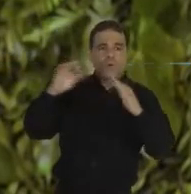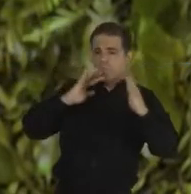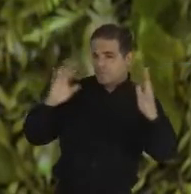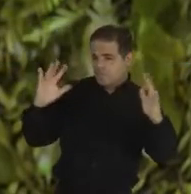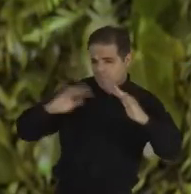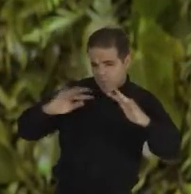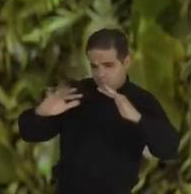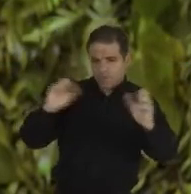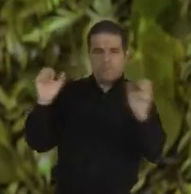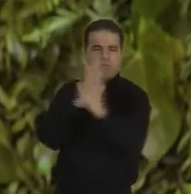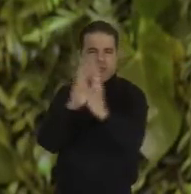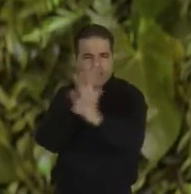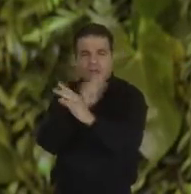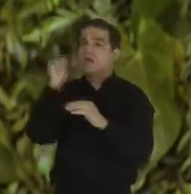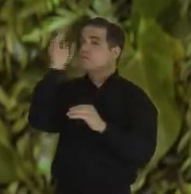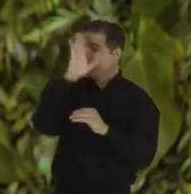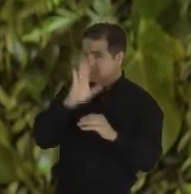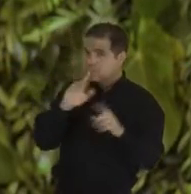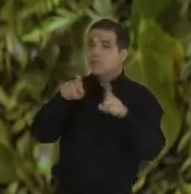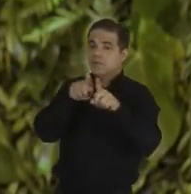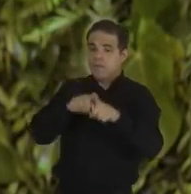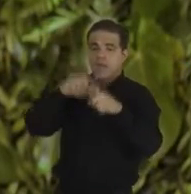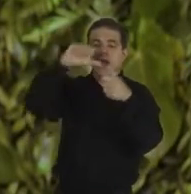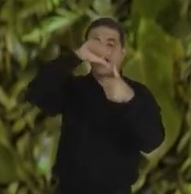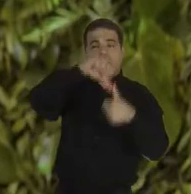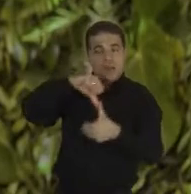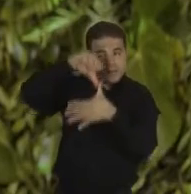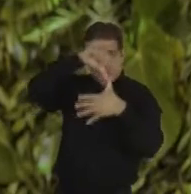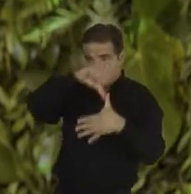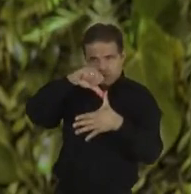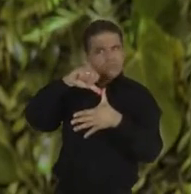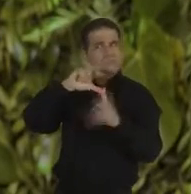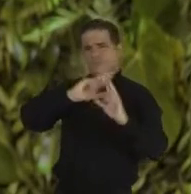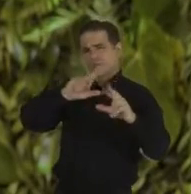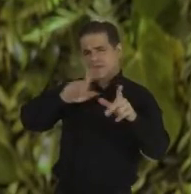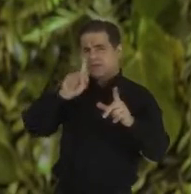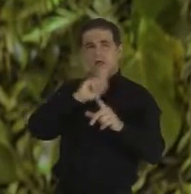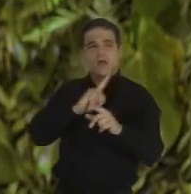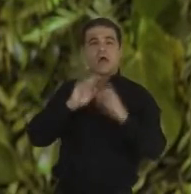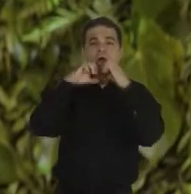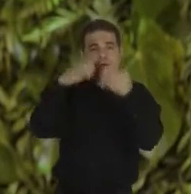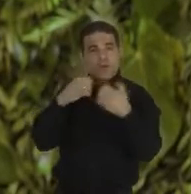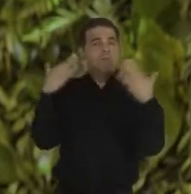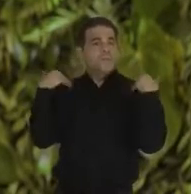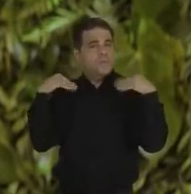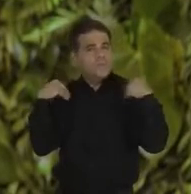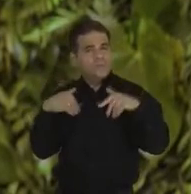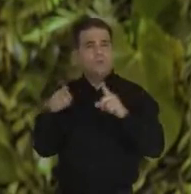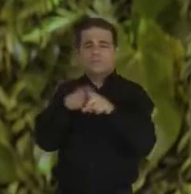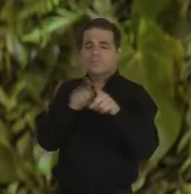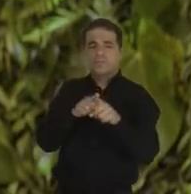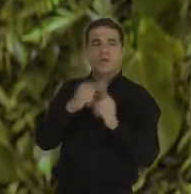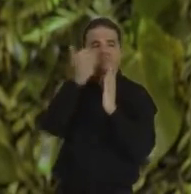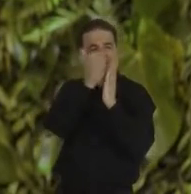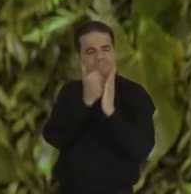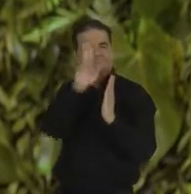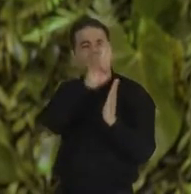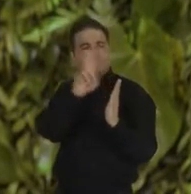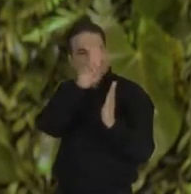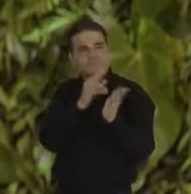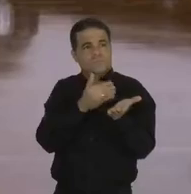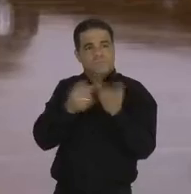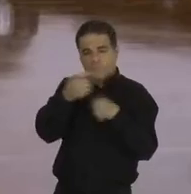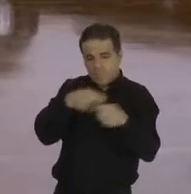na Citroen no Brasil e na América do Sul não vai ser diferente seja para veículos de passeio com o teus Nossa Gama de utilitários